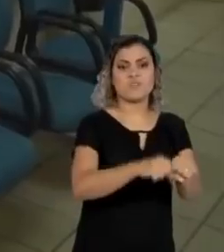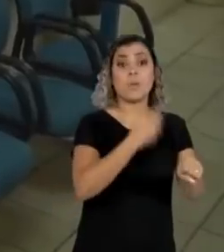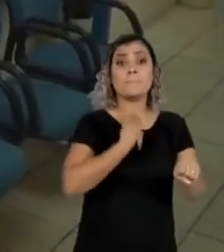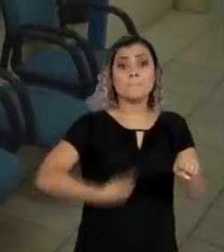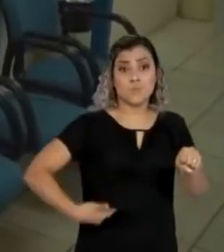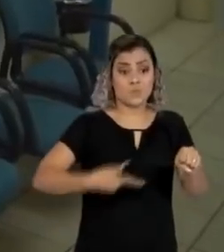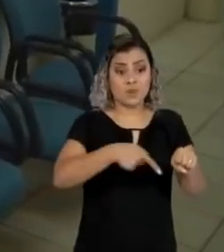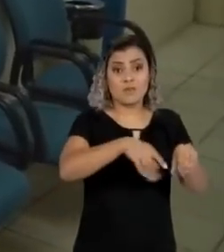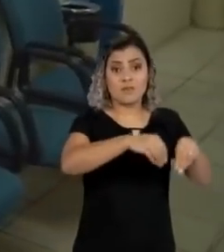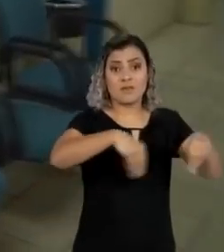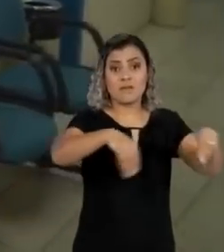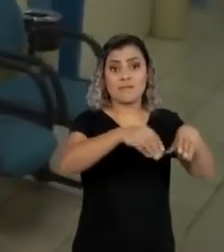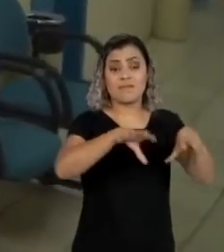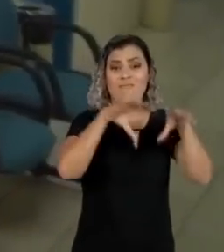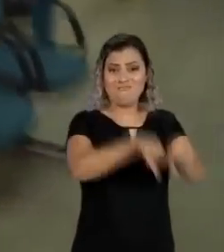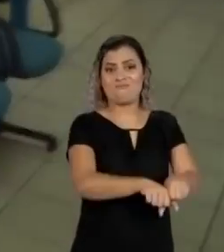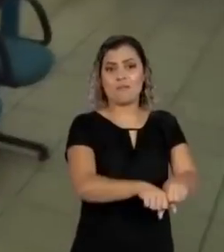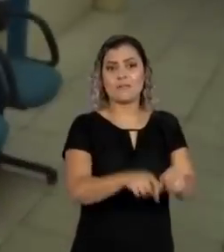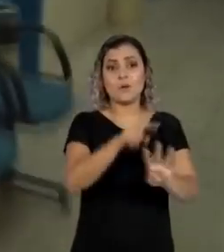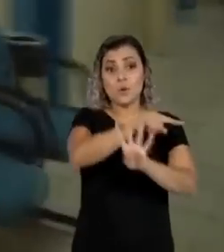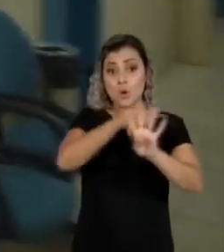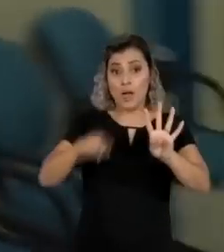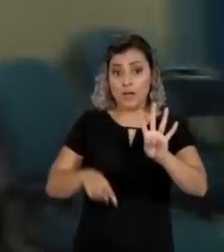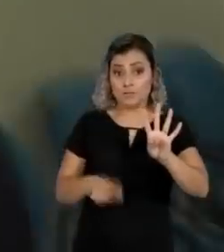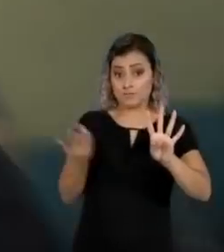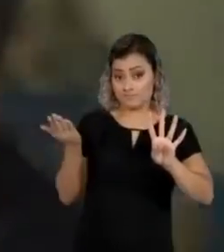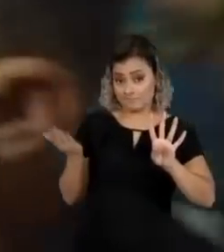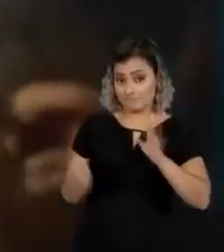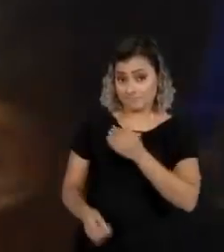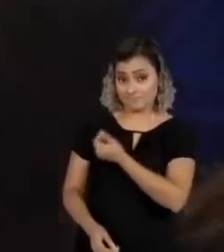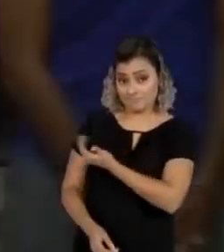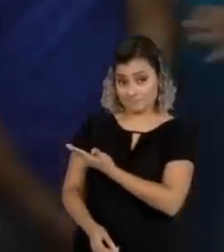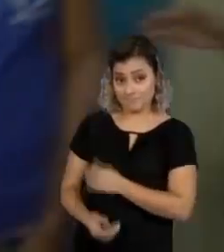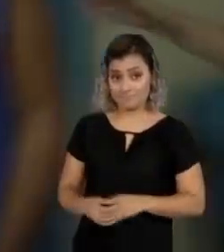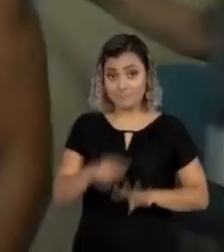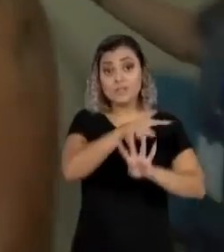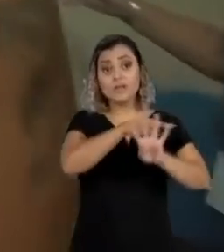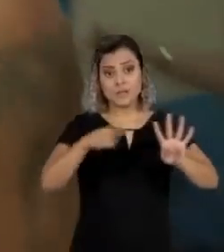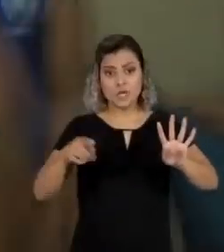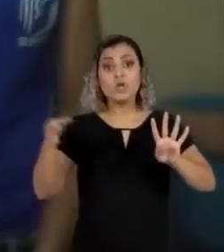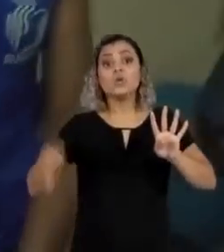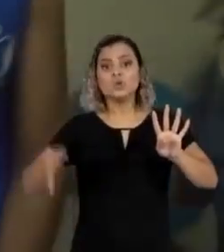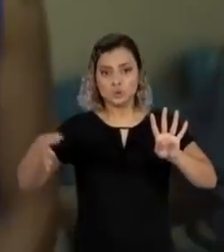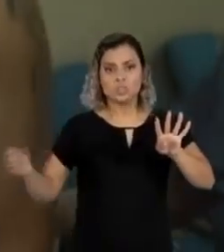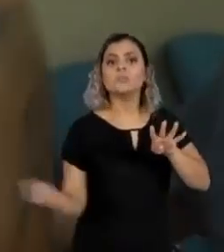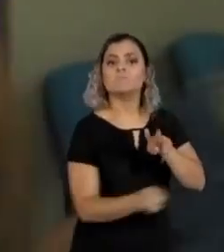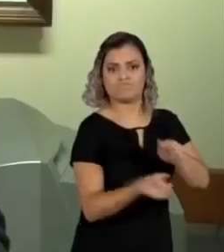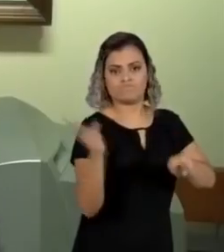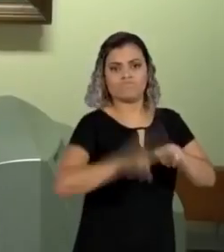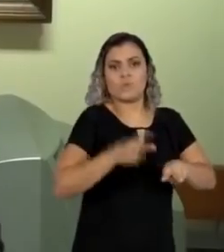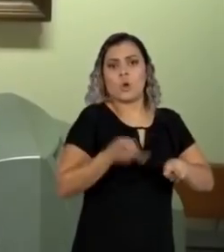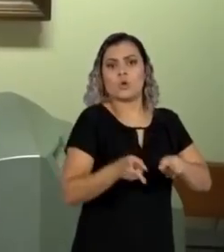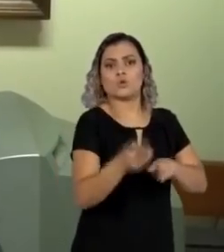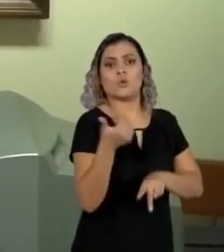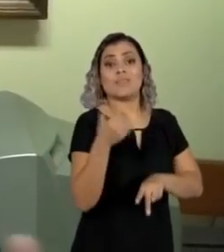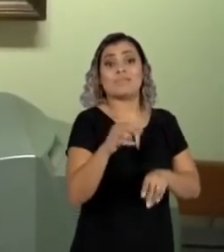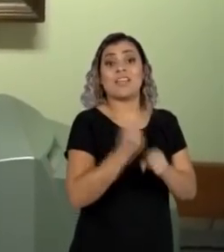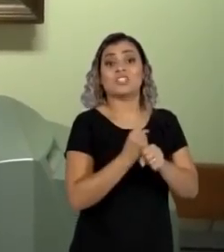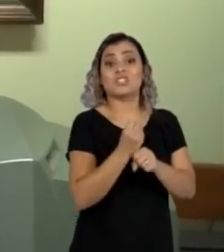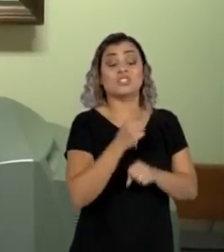prisão preventiva dos 4 brigadistas, desde terça-feira, foi mantida pelo juiz por mais 10 dias. A prisão